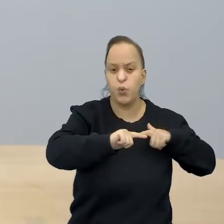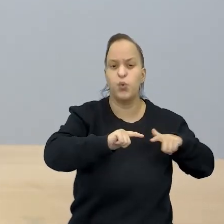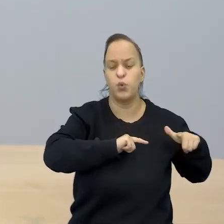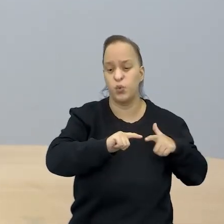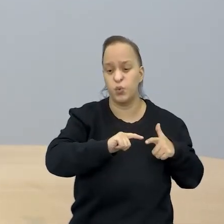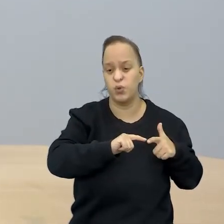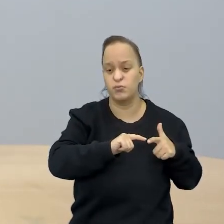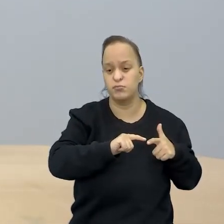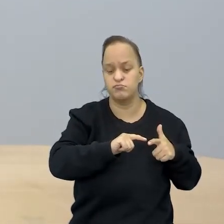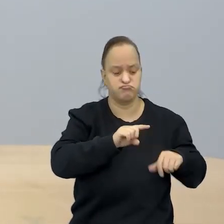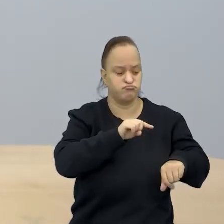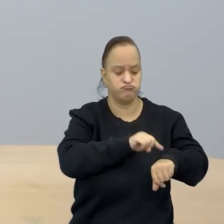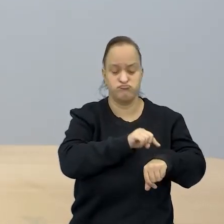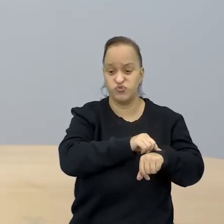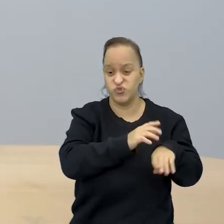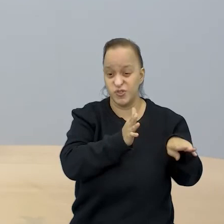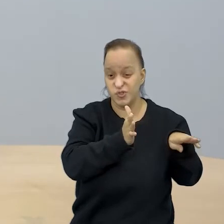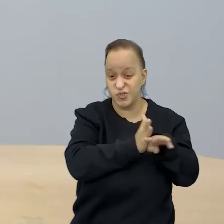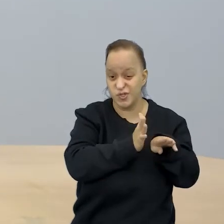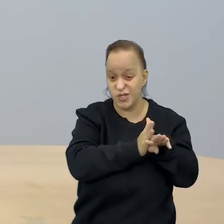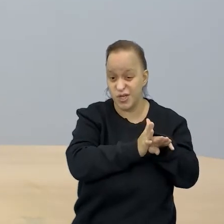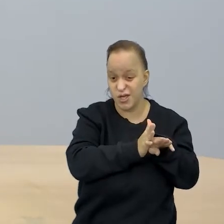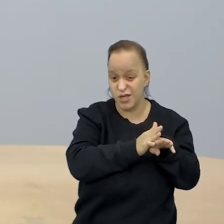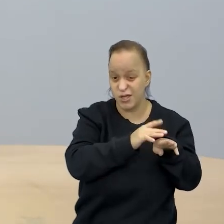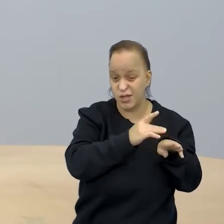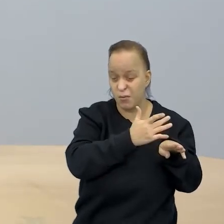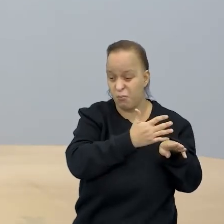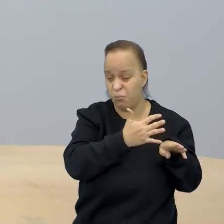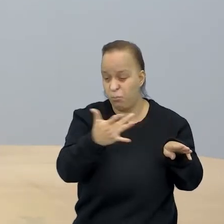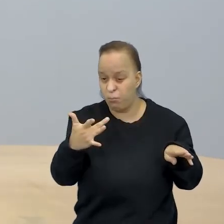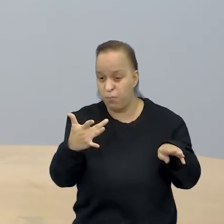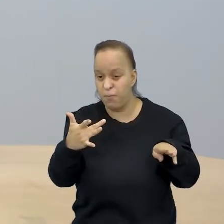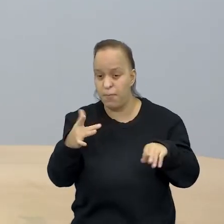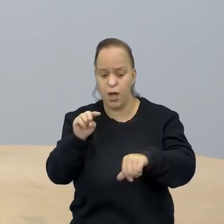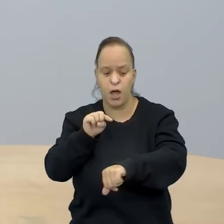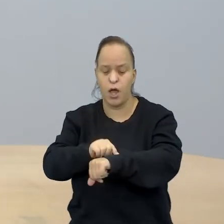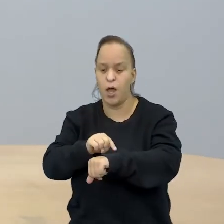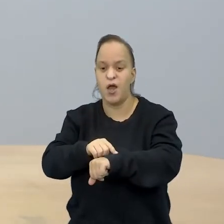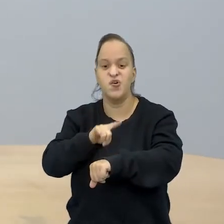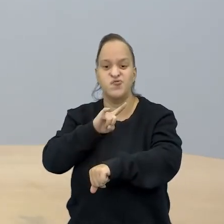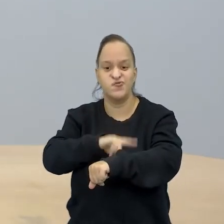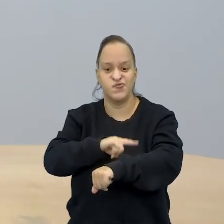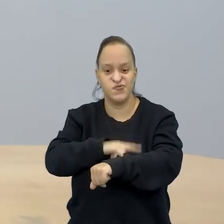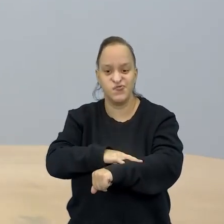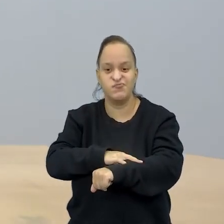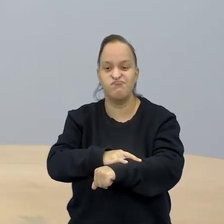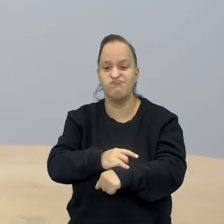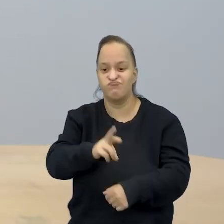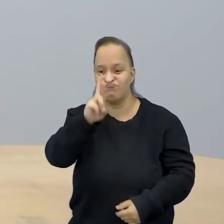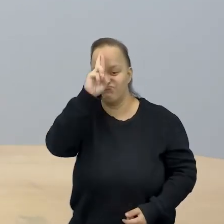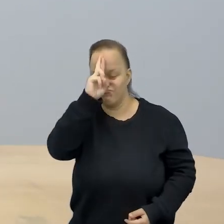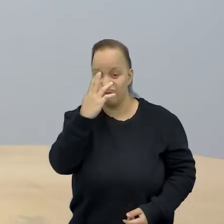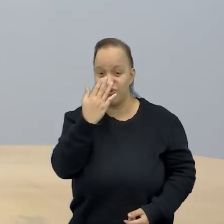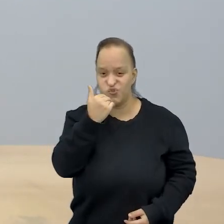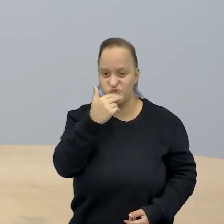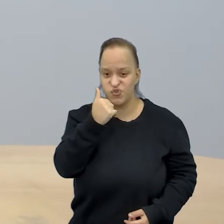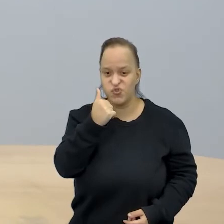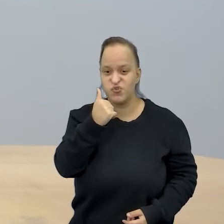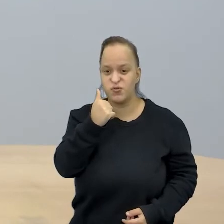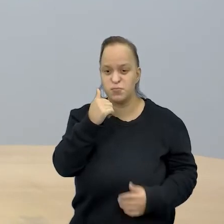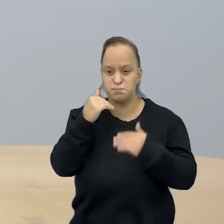de chegada, adesão ao horário de uso do banheiro, horário de almoço, respeito aos